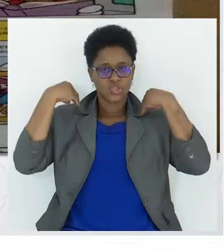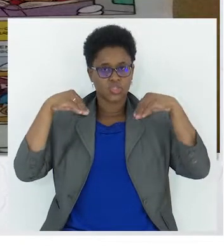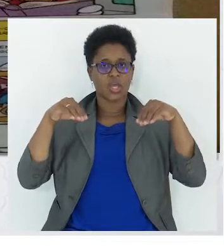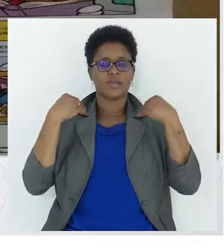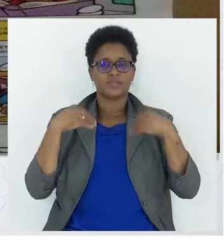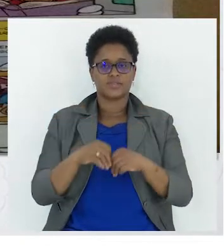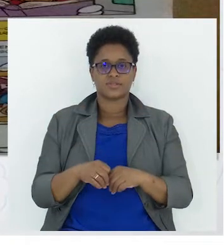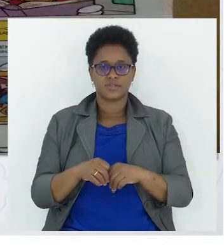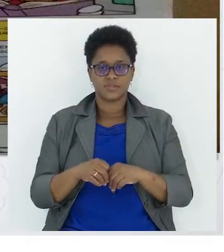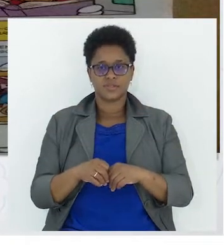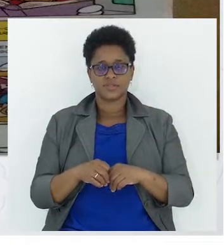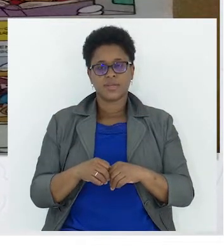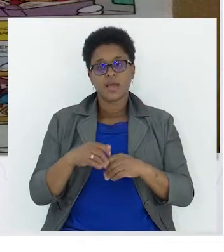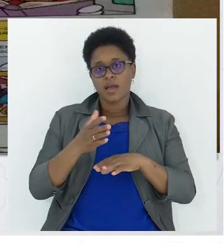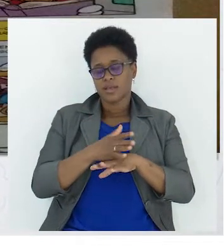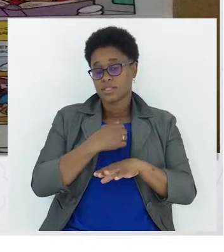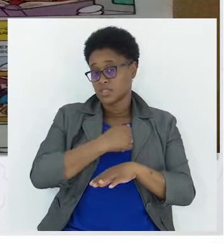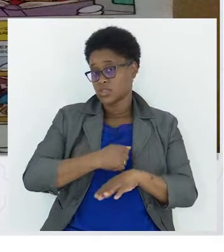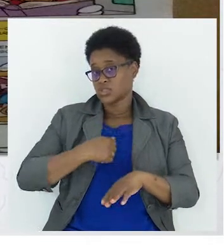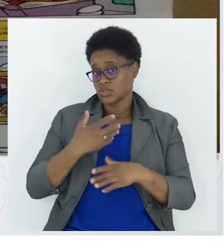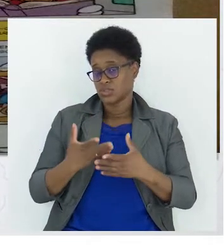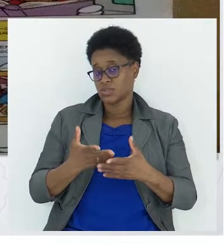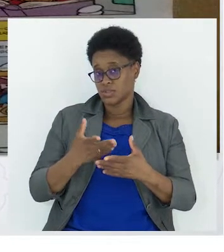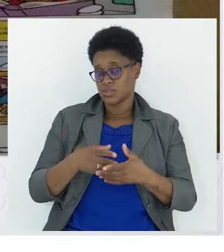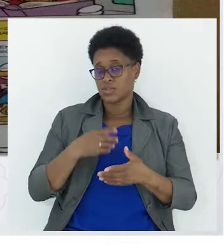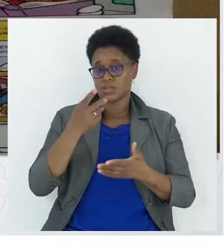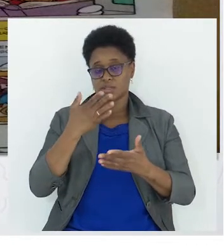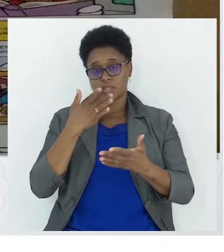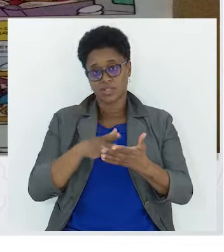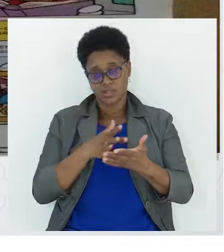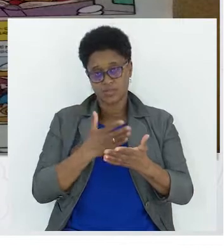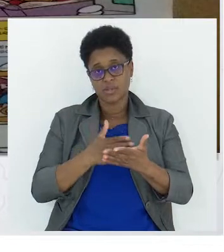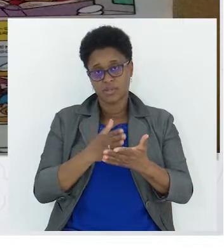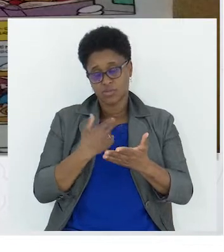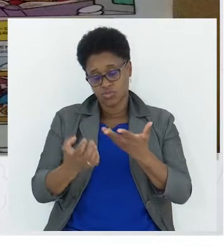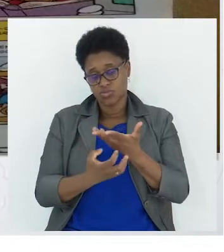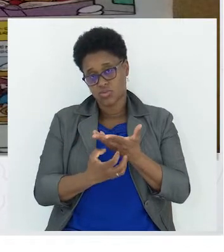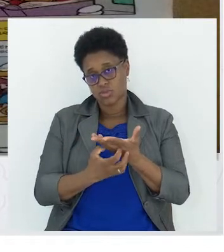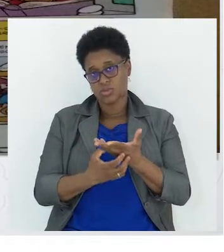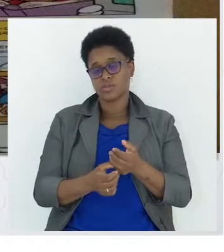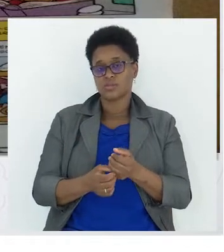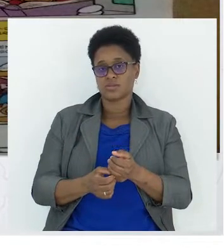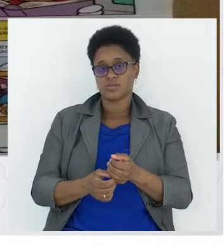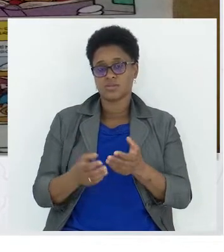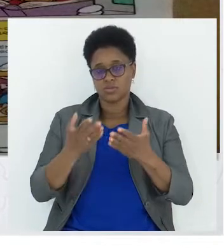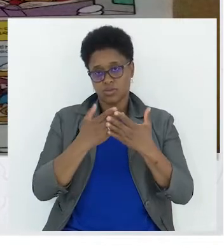ginástica anti-stress, receitas de culinária. O Estupidário do Escritor